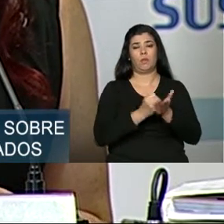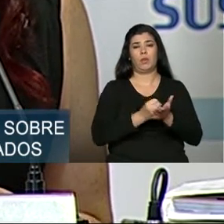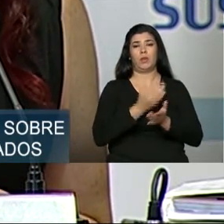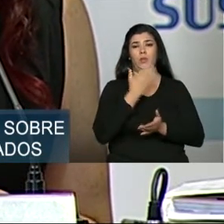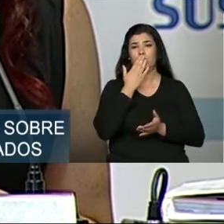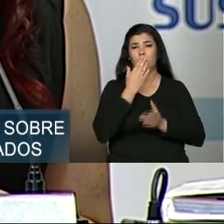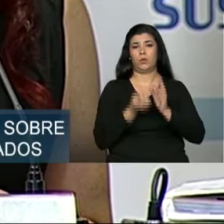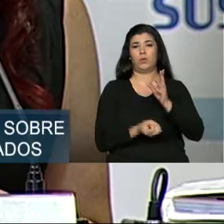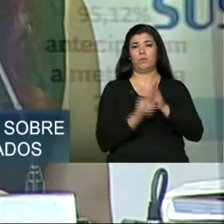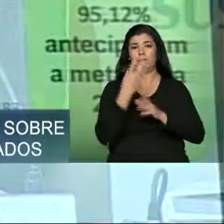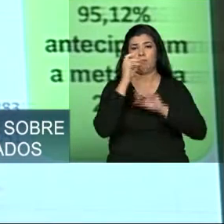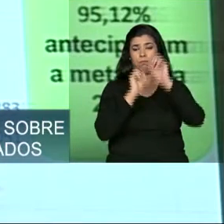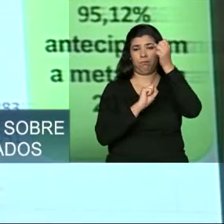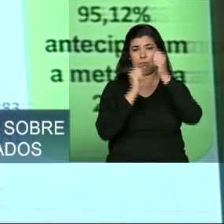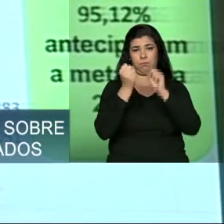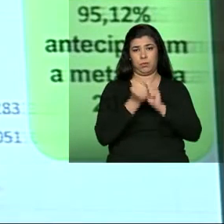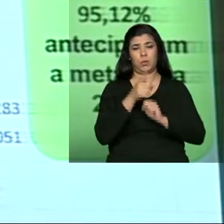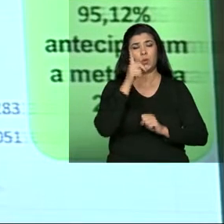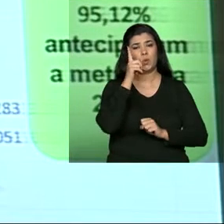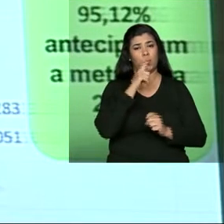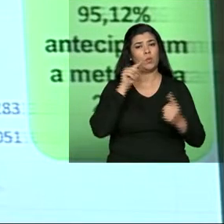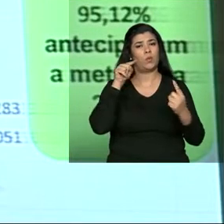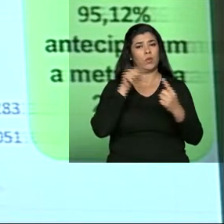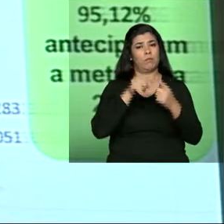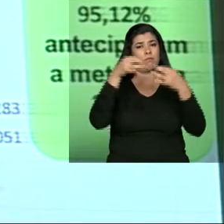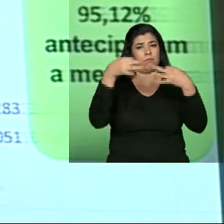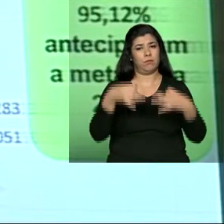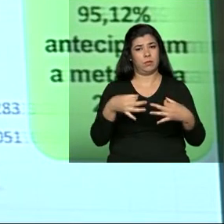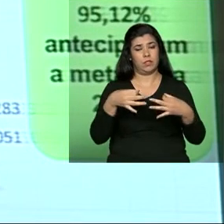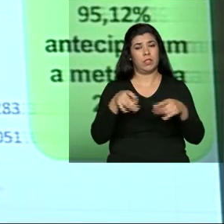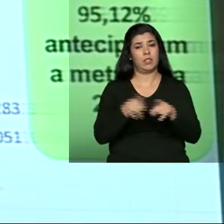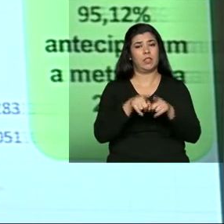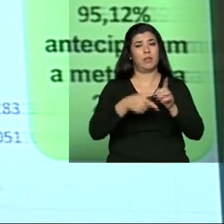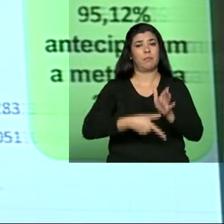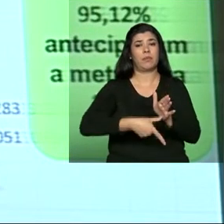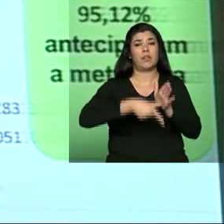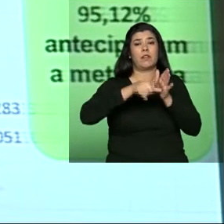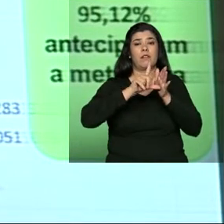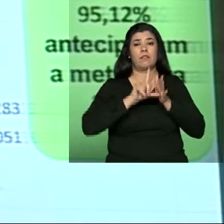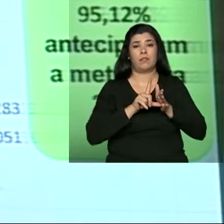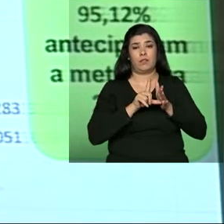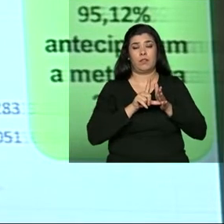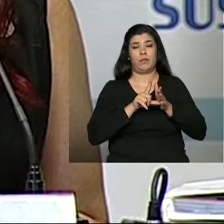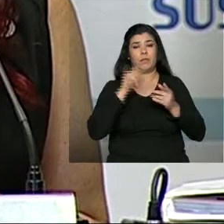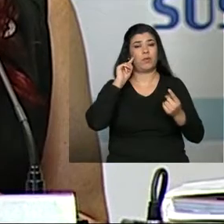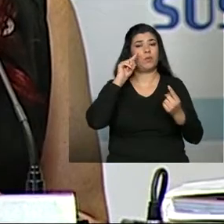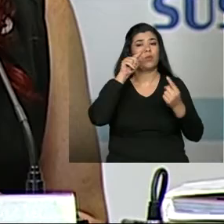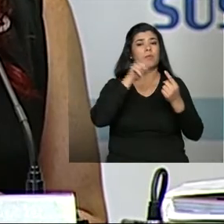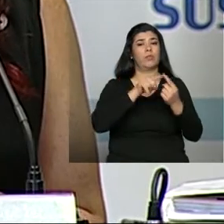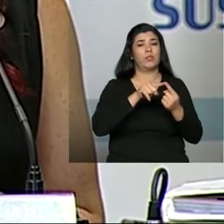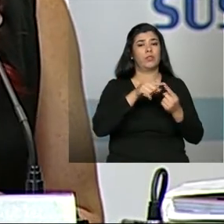que 95% já anteciparam a meta para o ano de 2014.